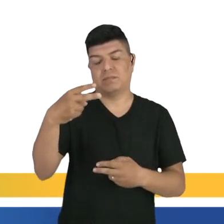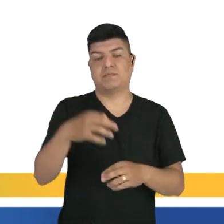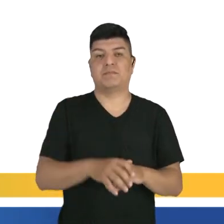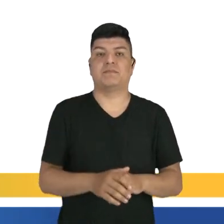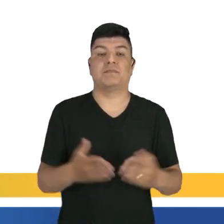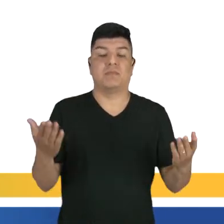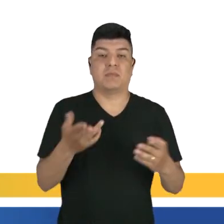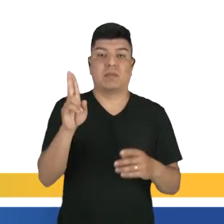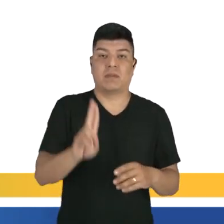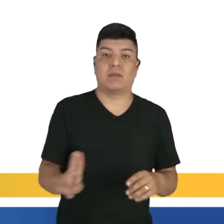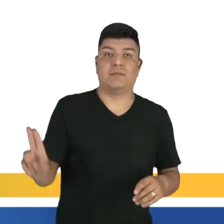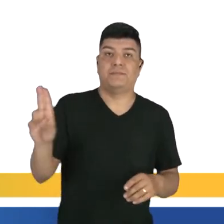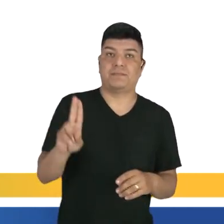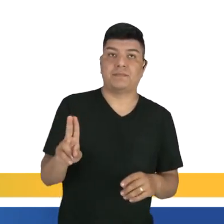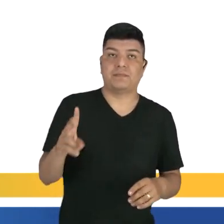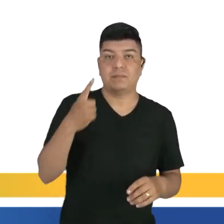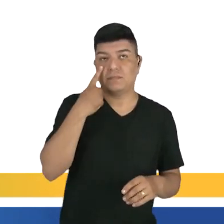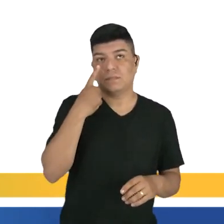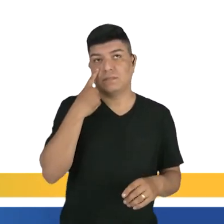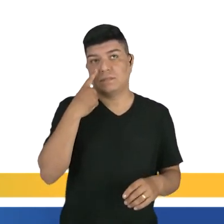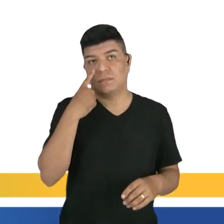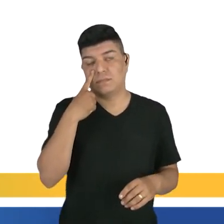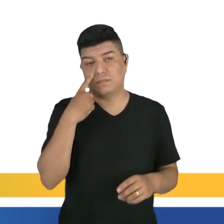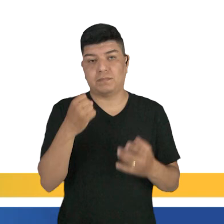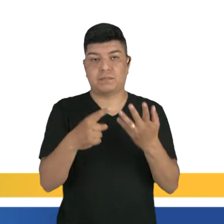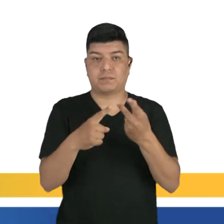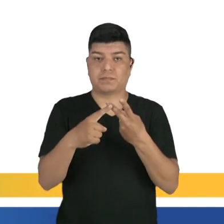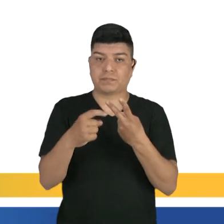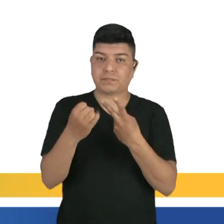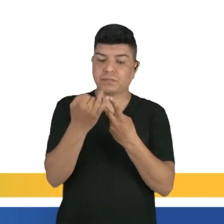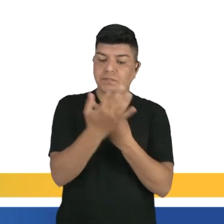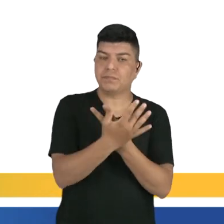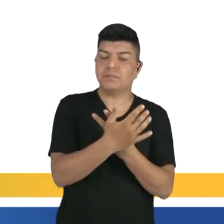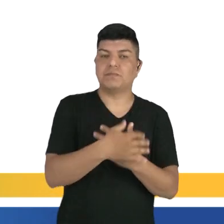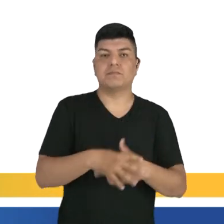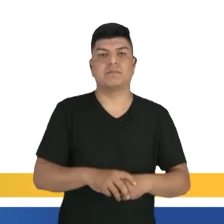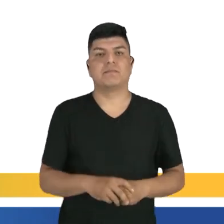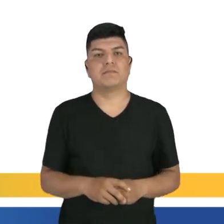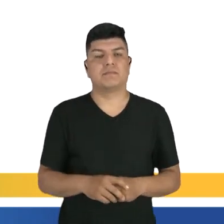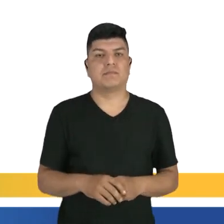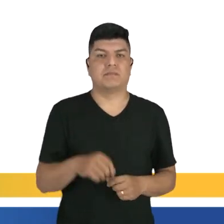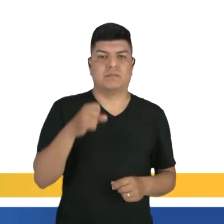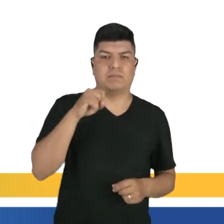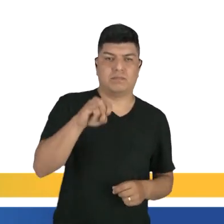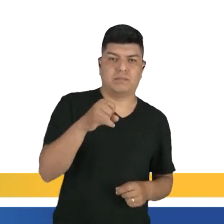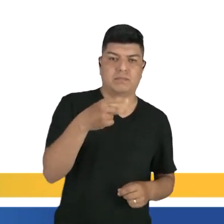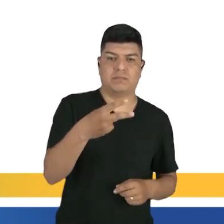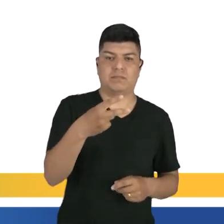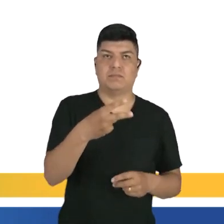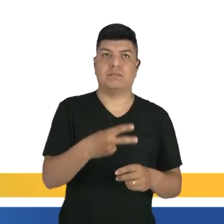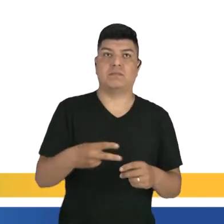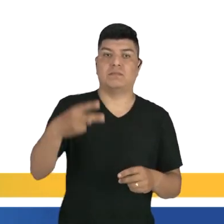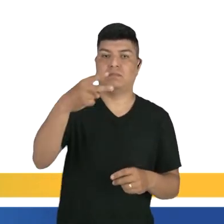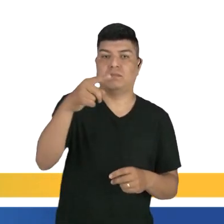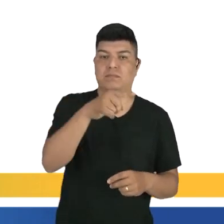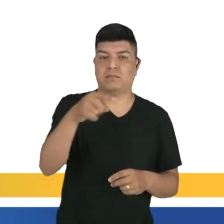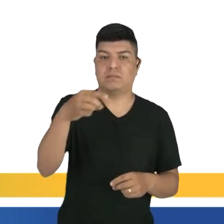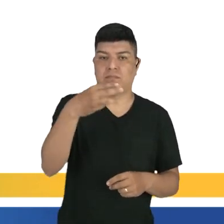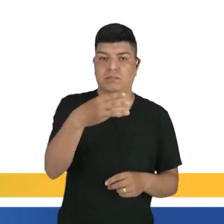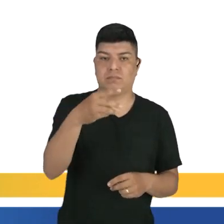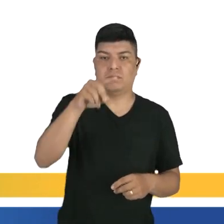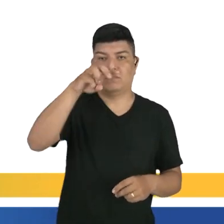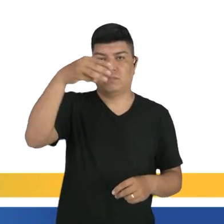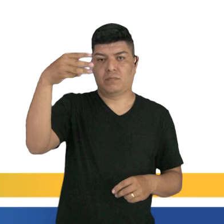Agora eu vou usar a definição que nós vimos para radiciação. Espera aí, se 2 elevado a 2 terços ao